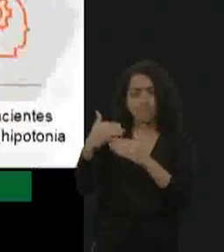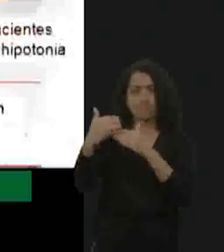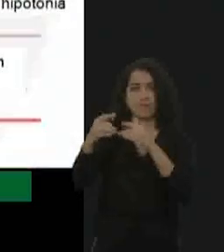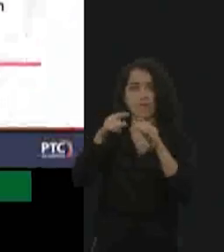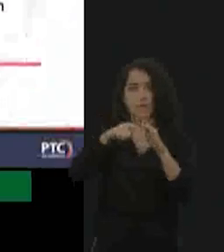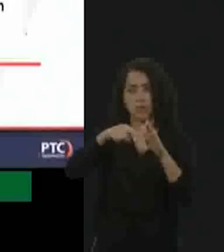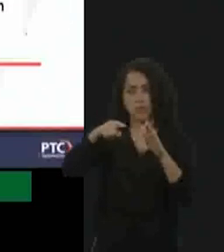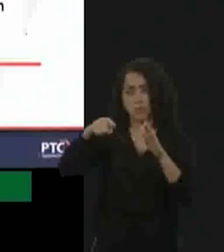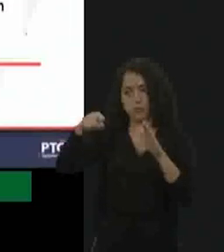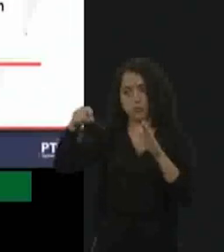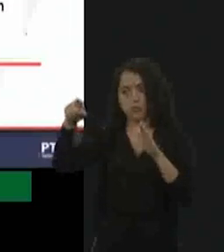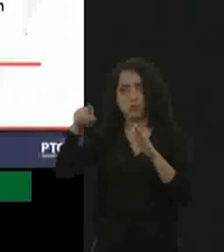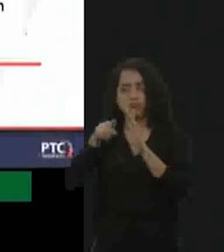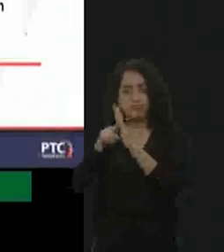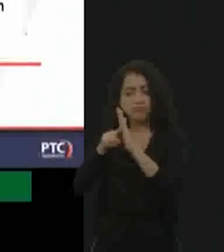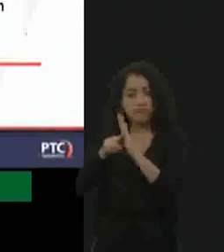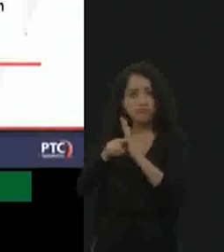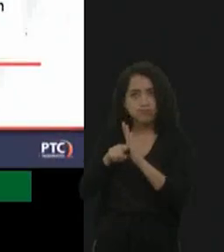e investigar.